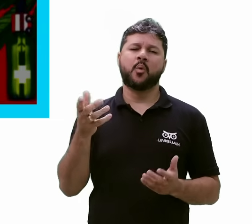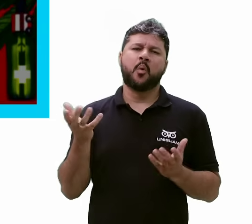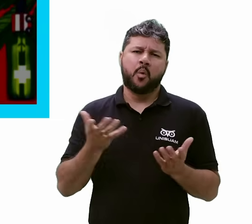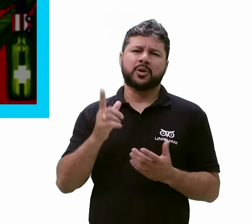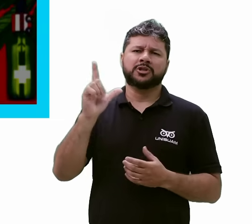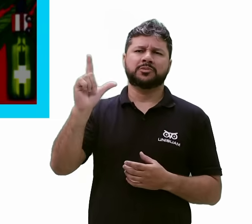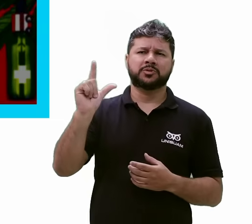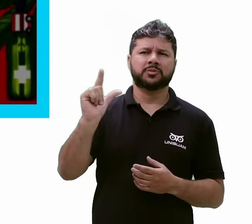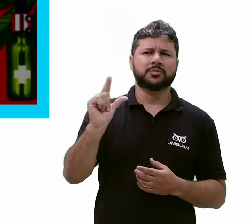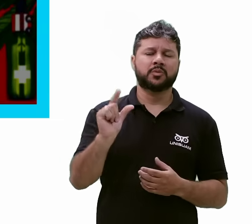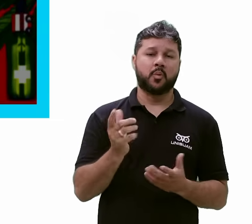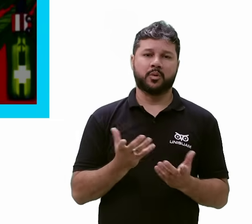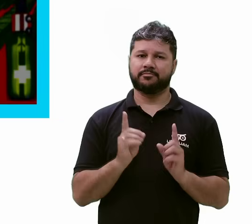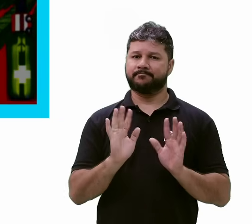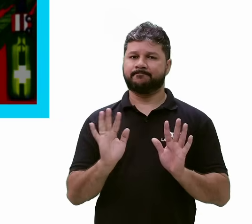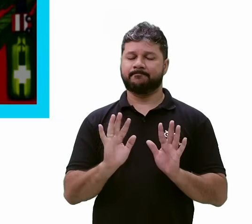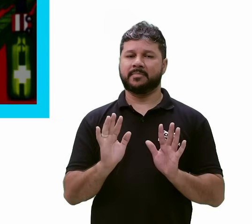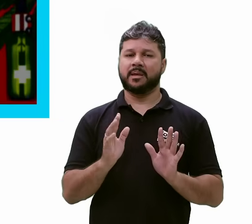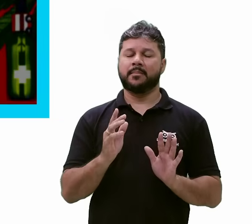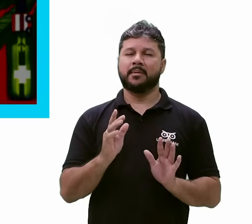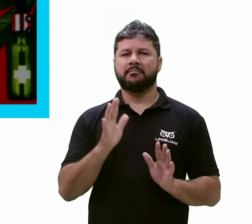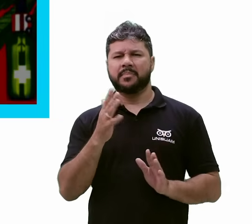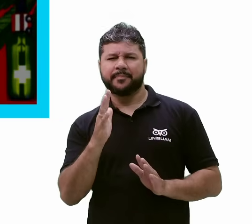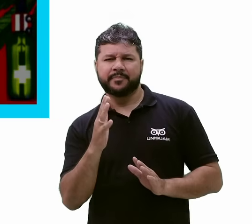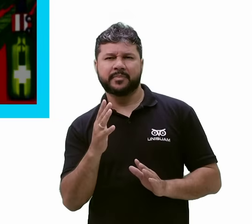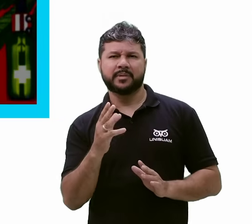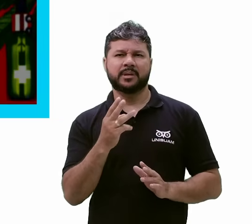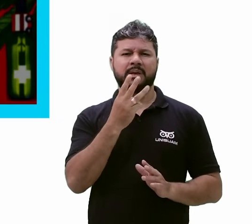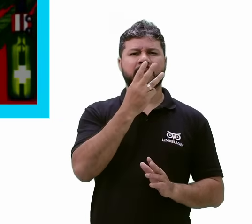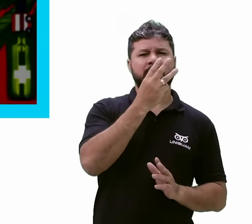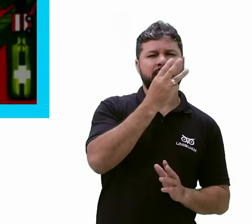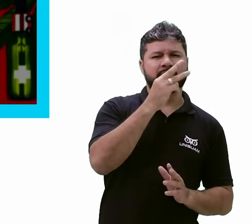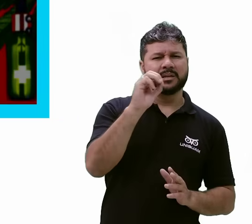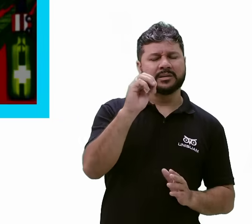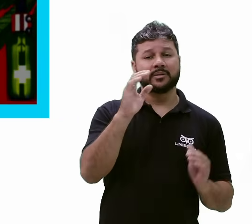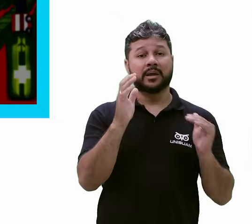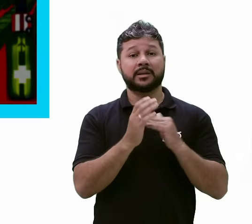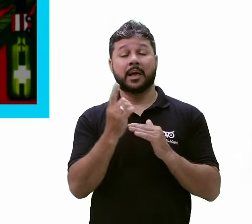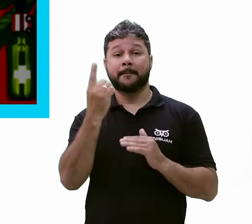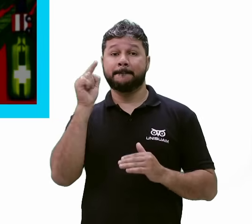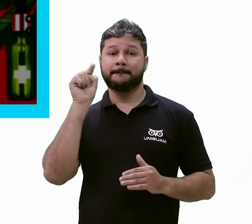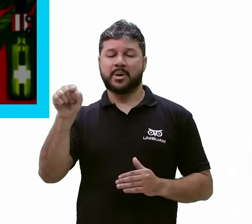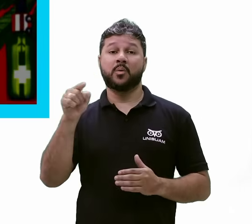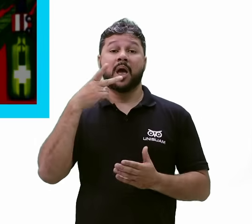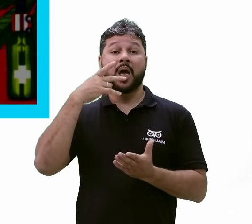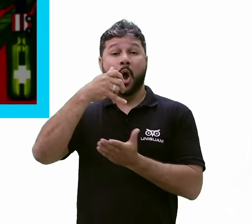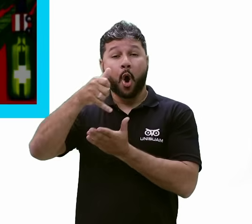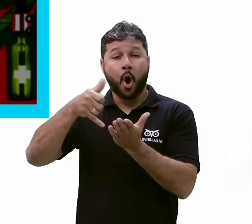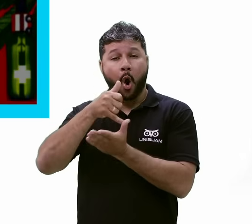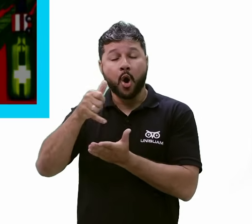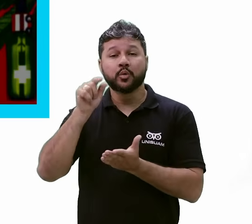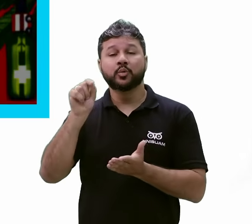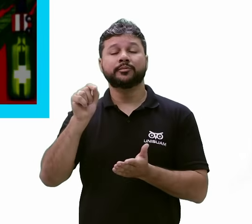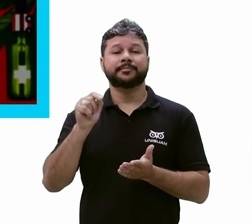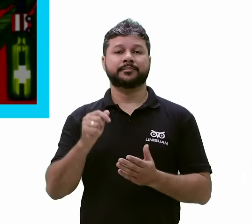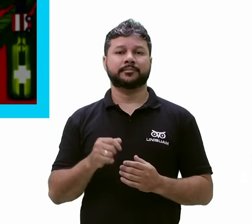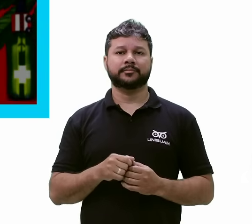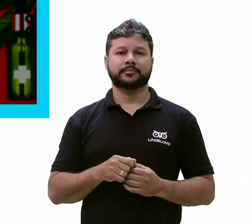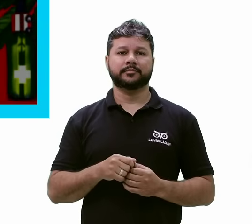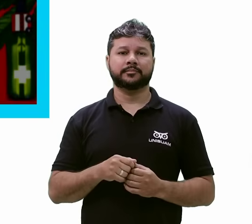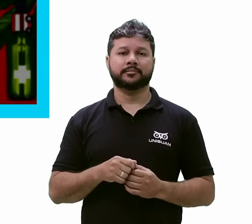custar R$ 3.000. Hoje não. Eles giram em torno de R$ 300 a R$ 3.000. São óleos